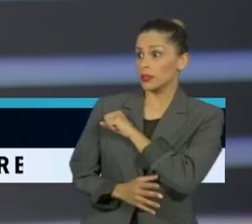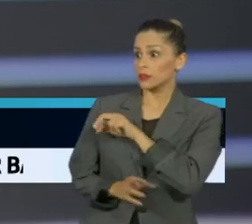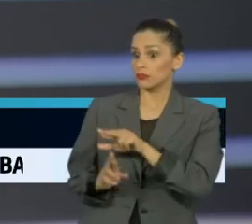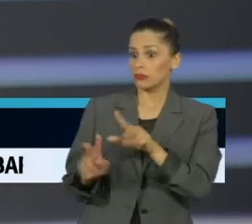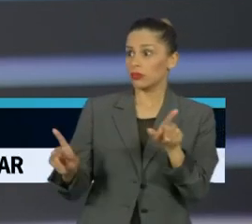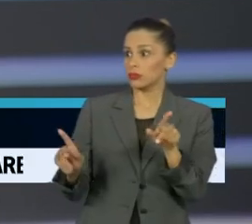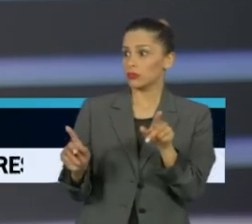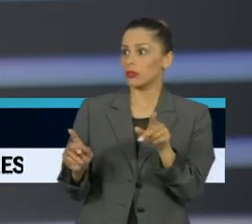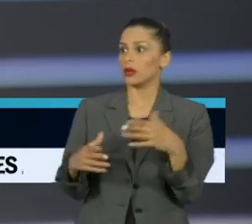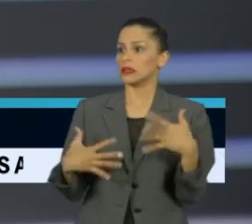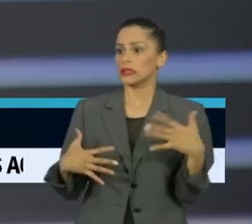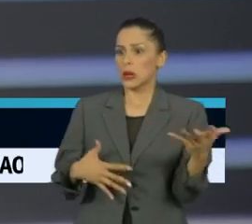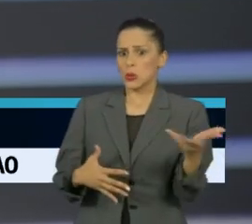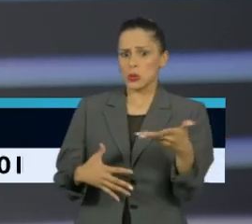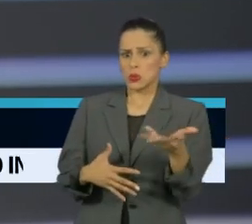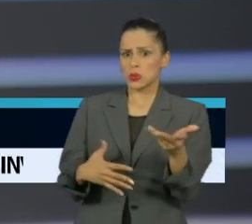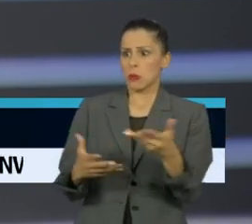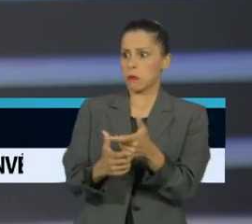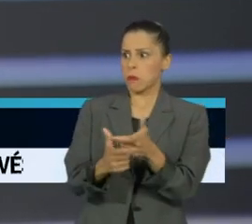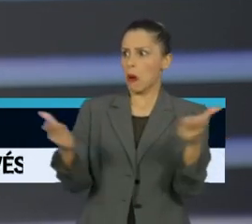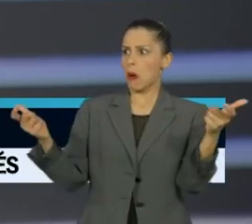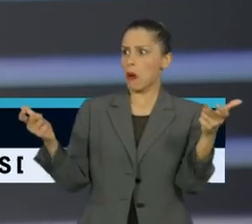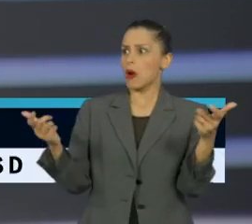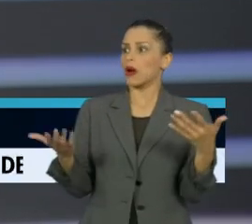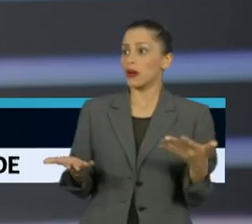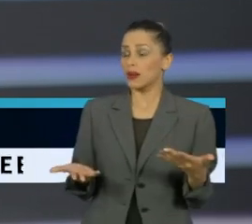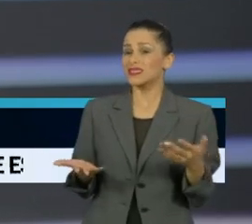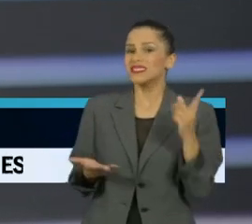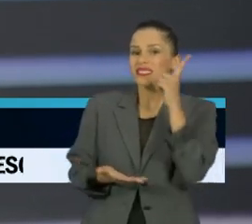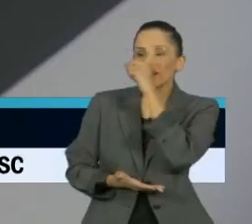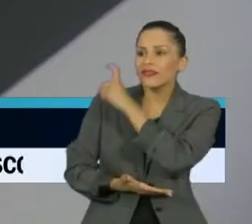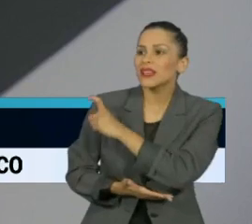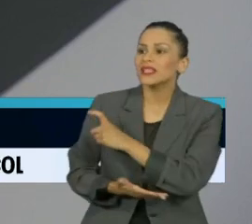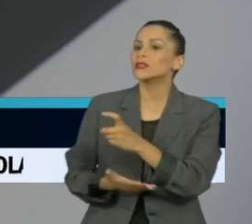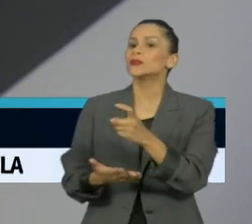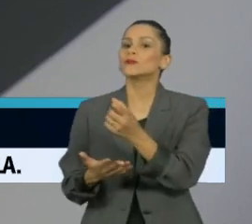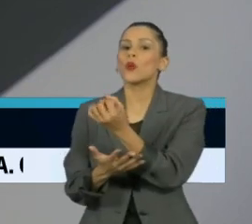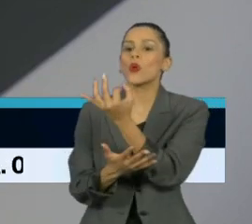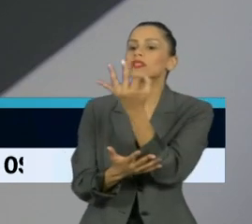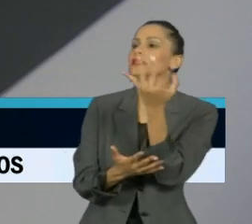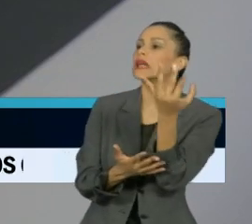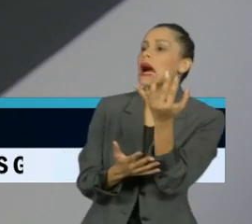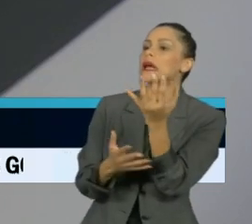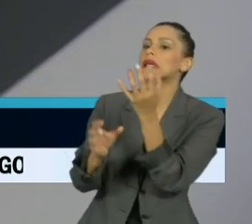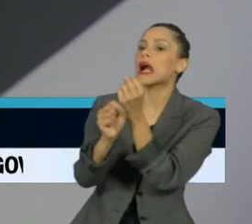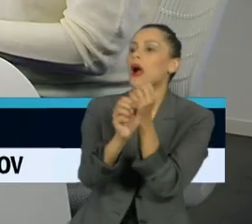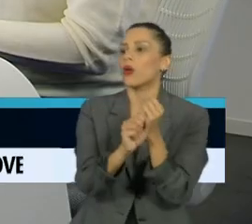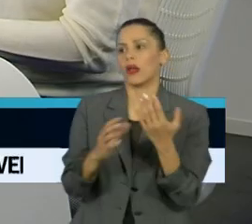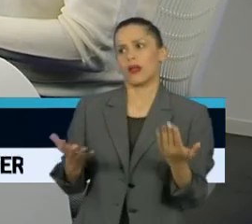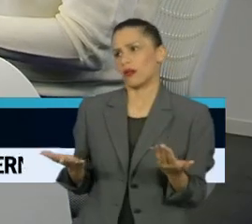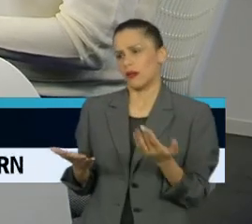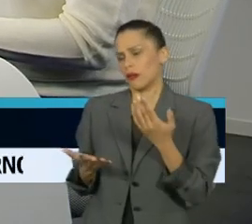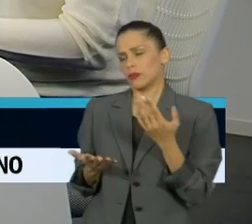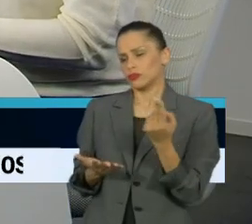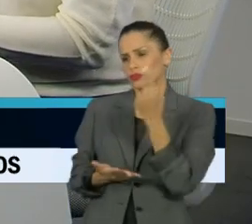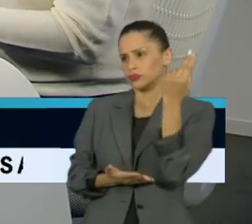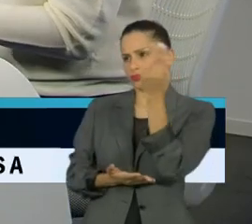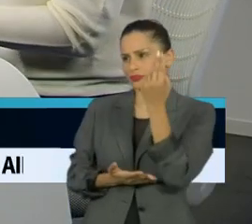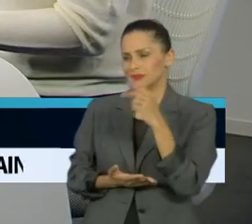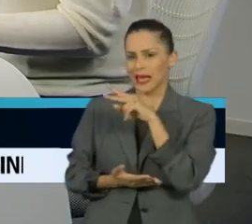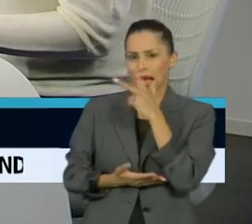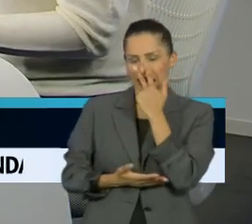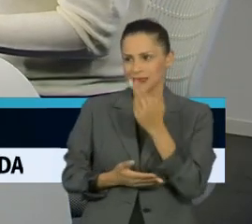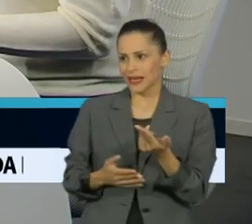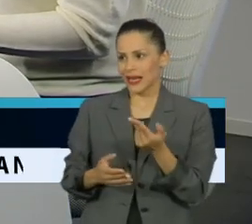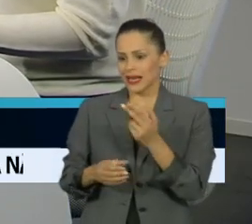é difícil você projetar por isso que quando vocês reclamam dos de nós da ciência de que a gente nunca sabe